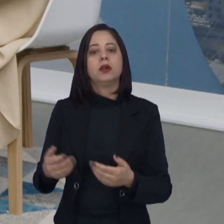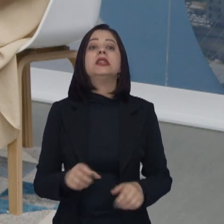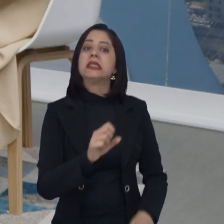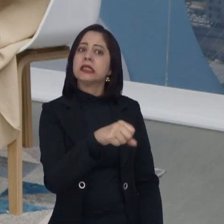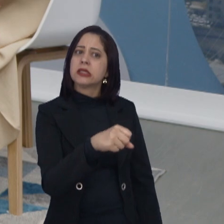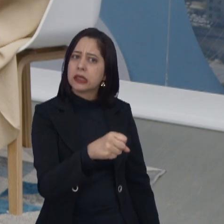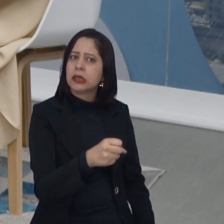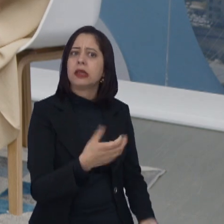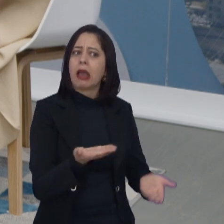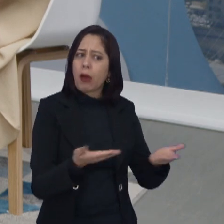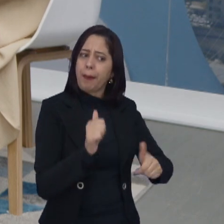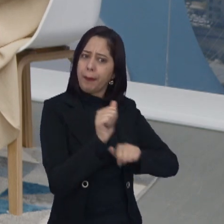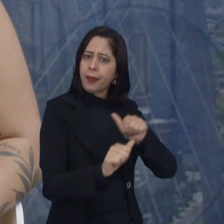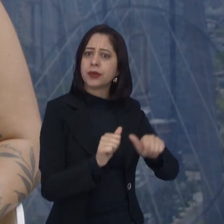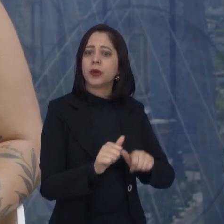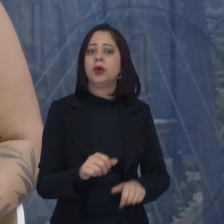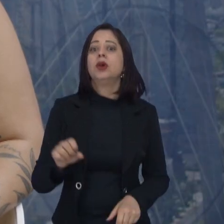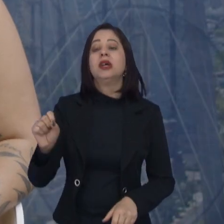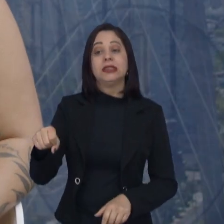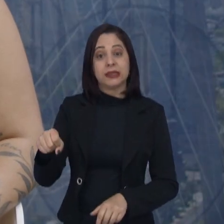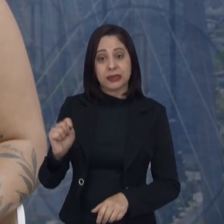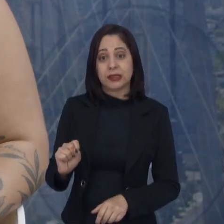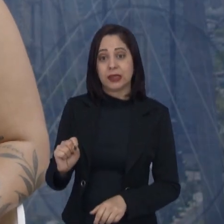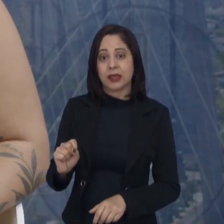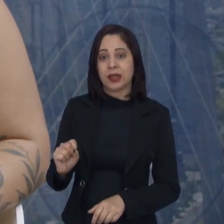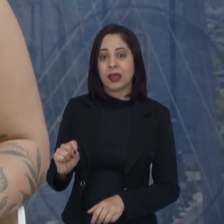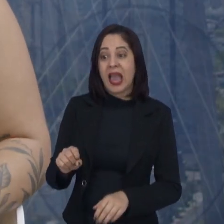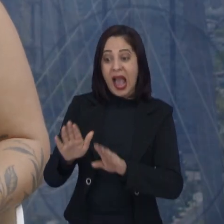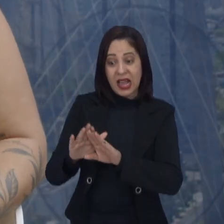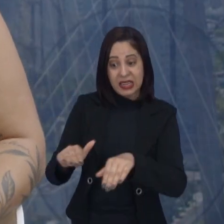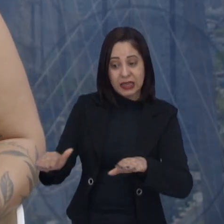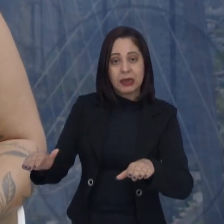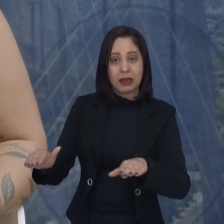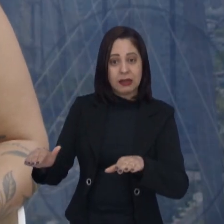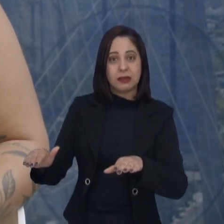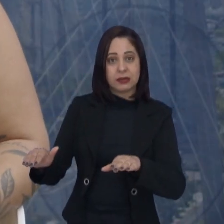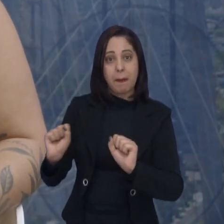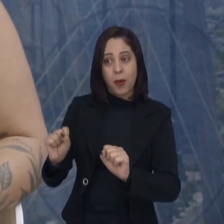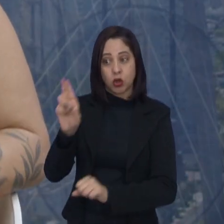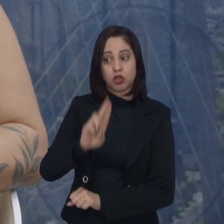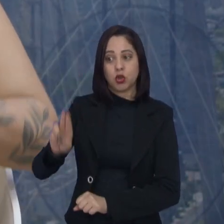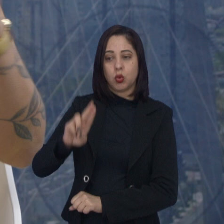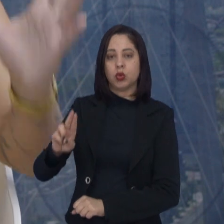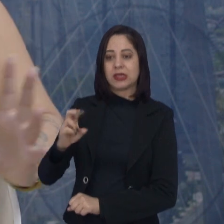Muitas vezes e tal. uso de criança, claro, né? Como que pode usar? Quanto tempo aquela marca pode usar a sua imagem?